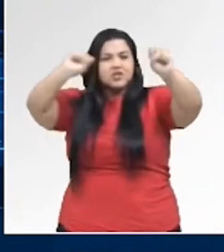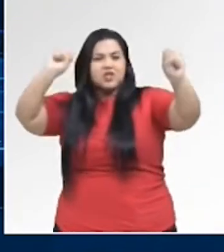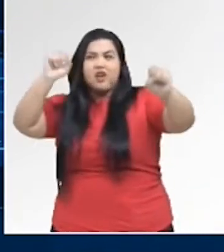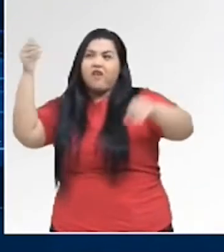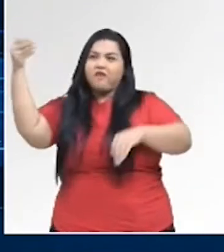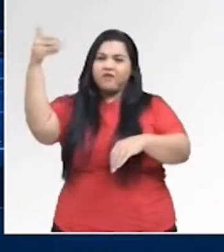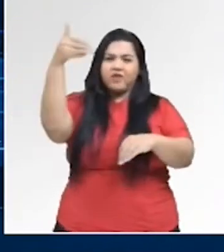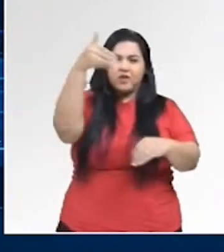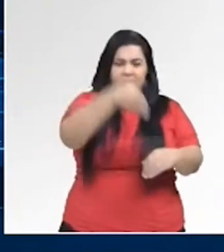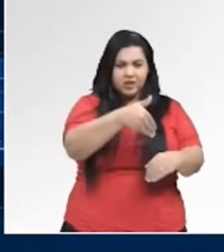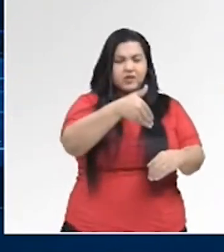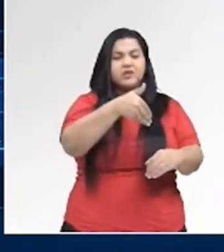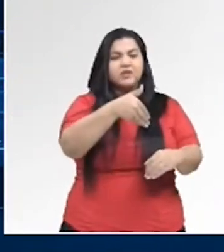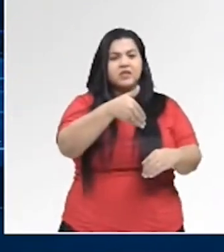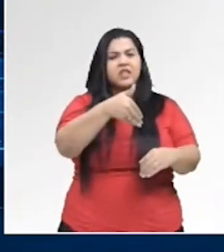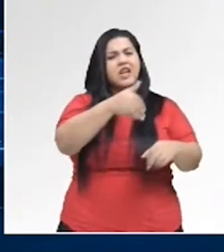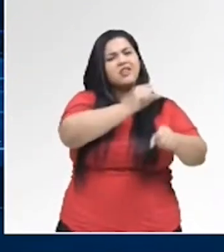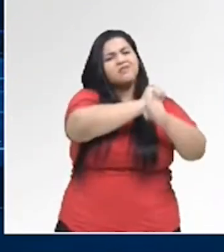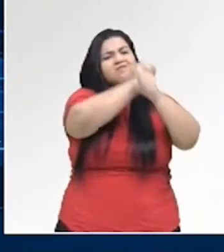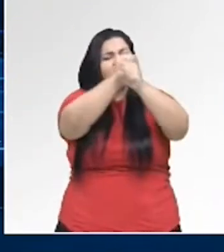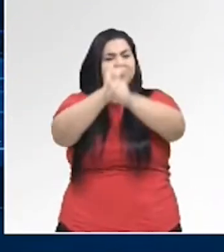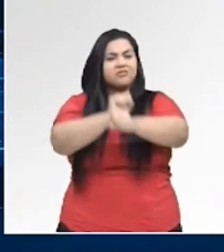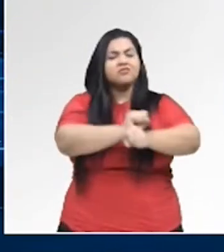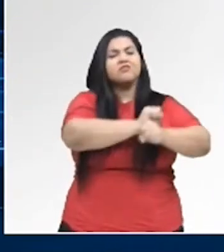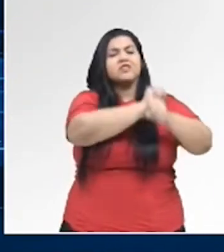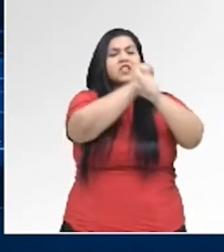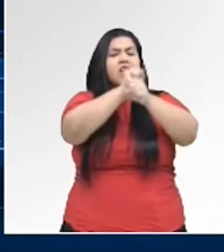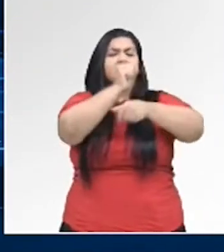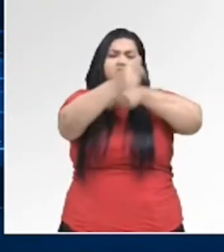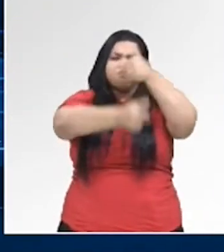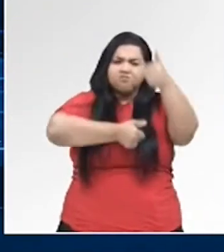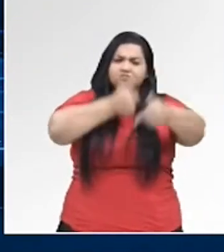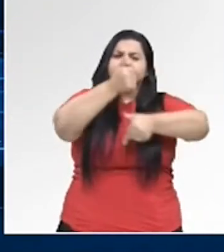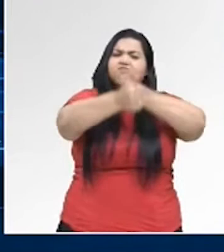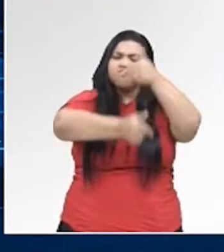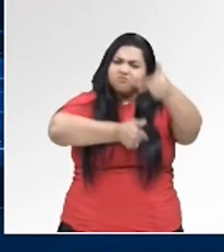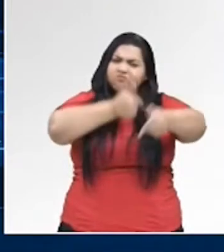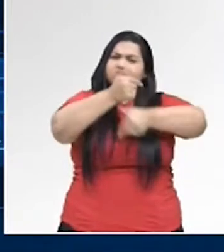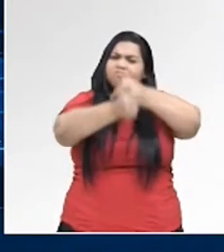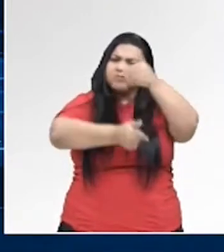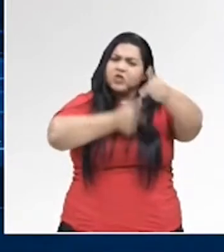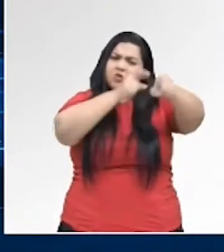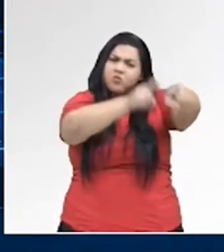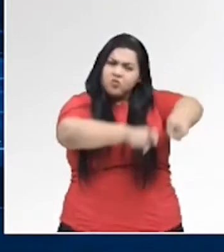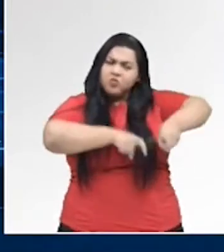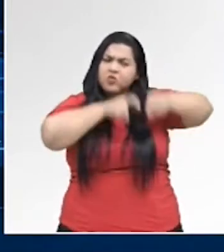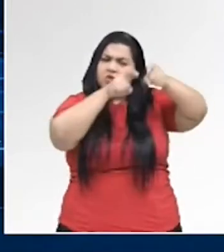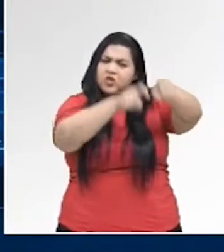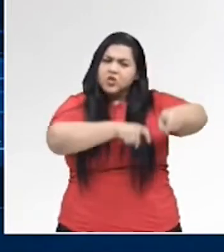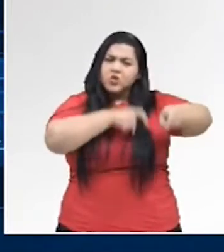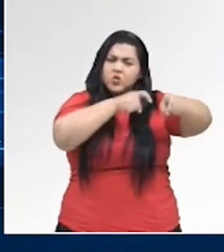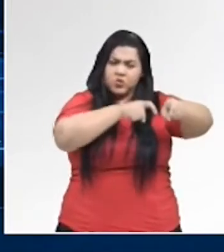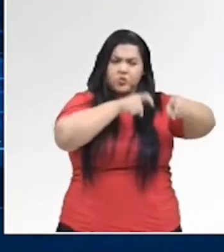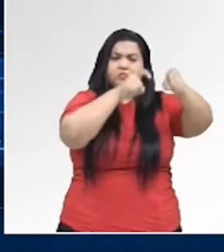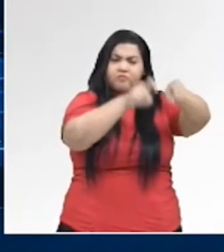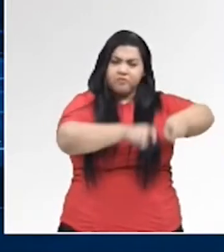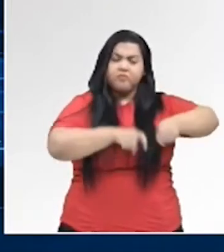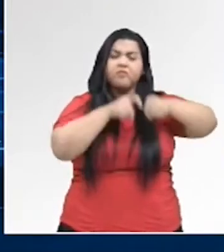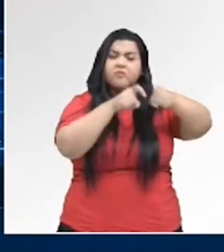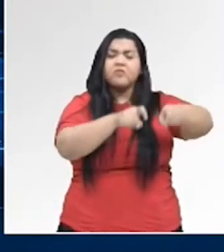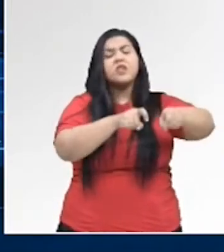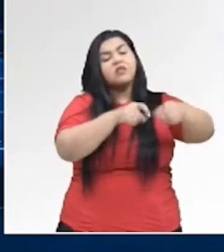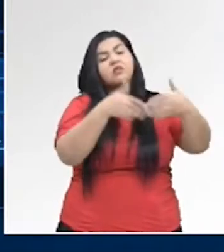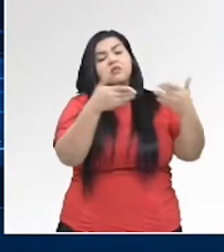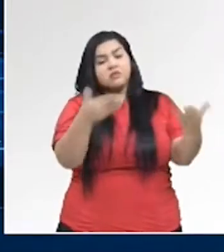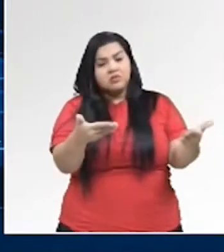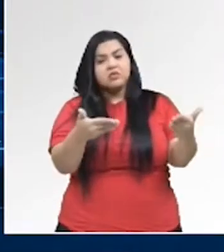para cá, né, escravizados, para trabalhar, né, no cultivo da cana-de-açúcar. Né?